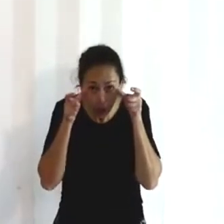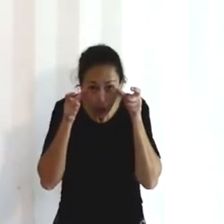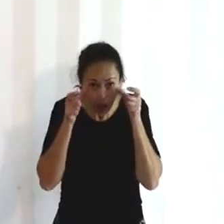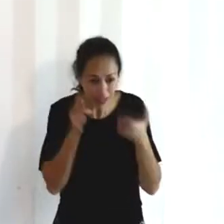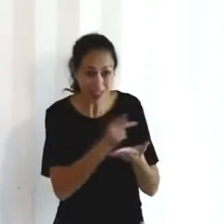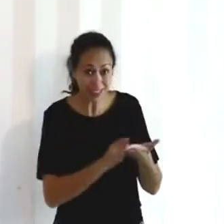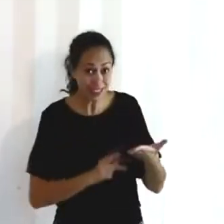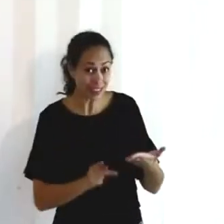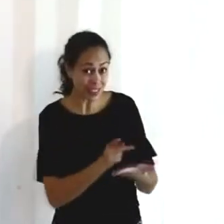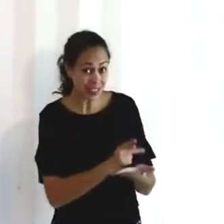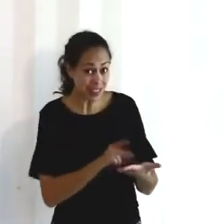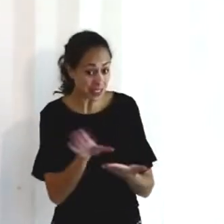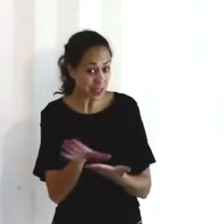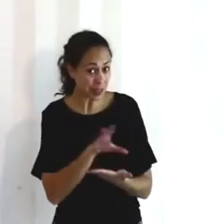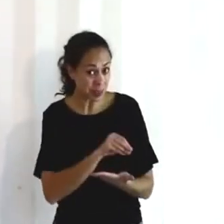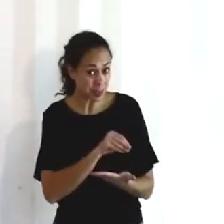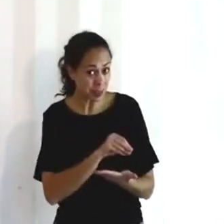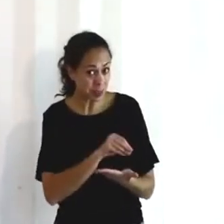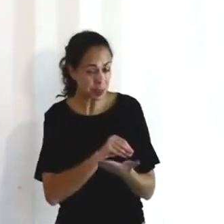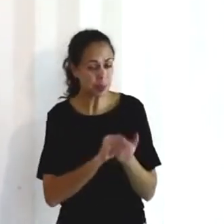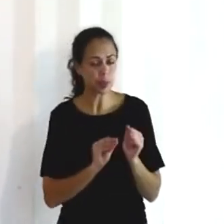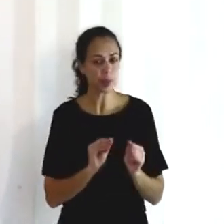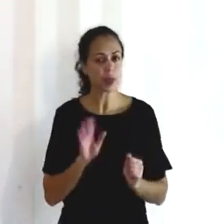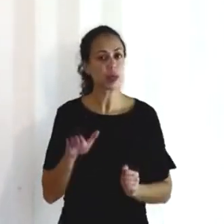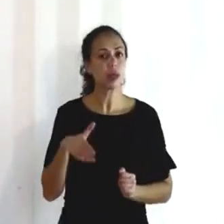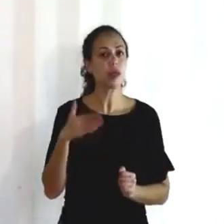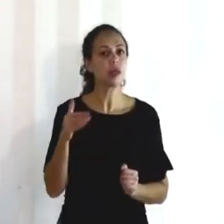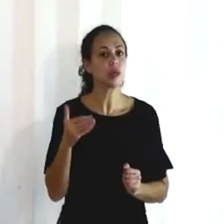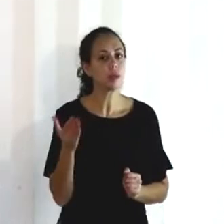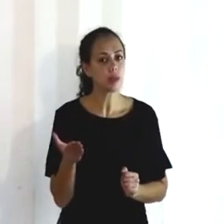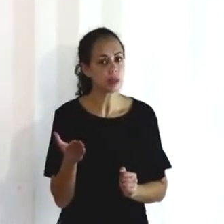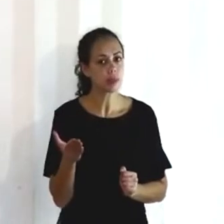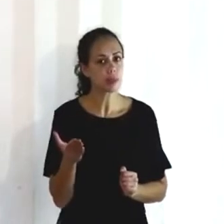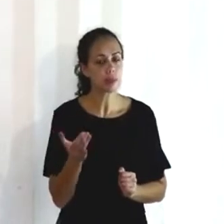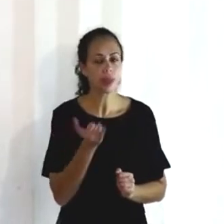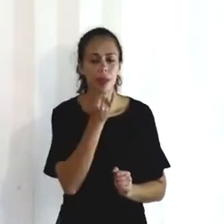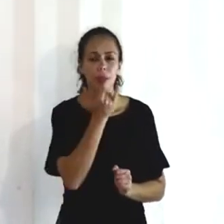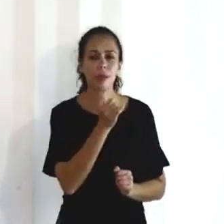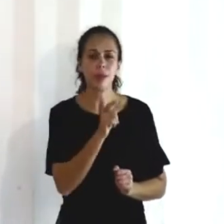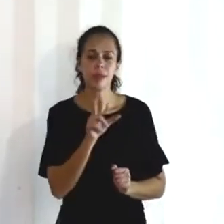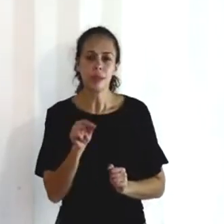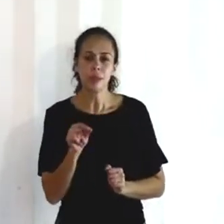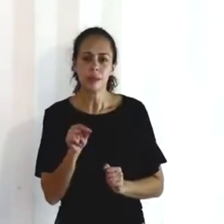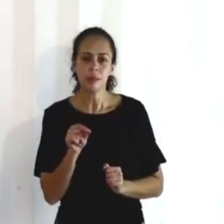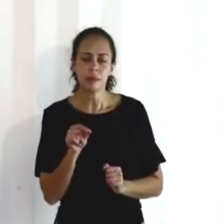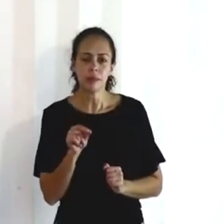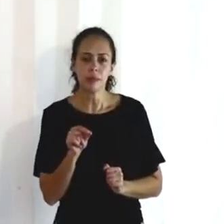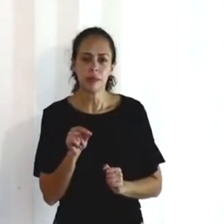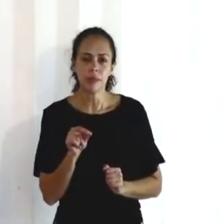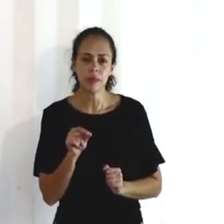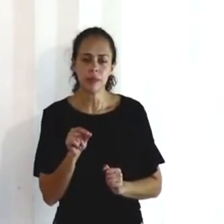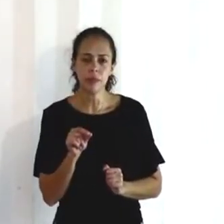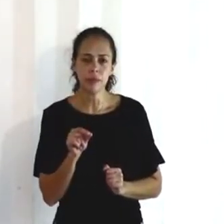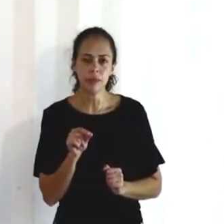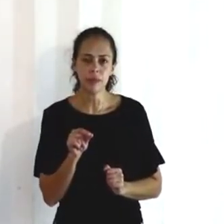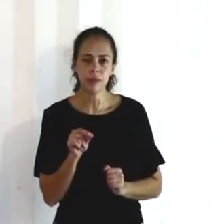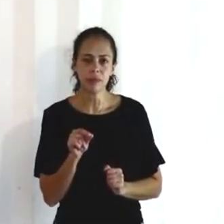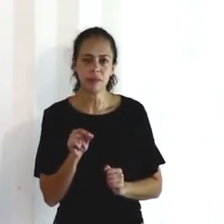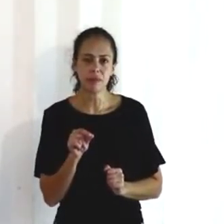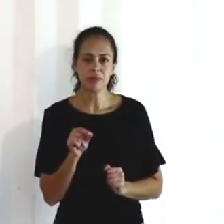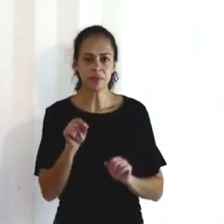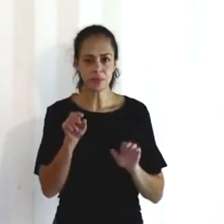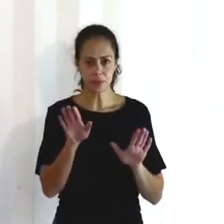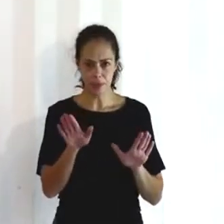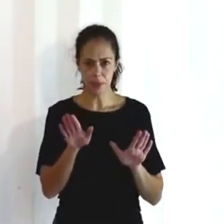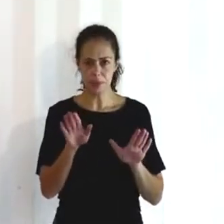usar. Pedir perdão ou perdoar é como tirar 2 dedos nossos da tomada.